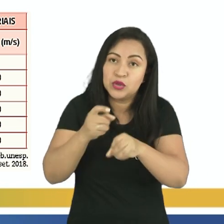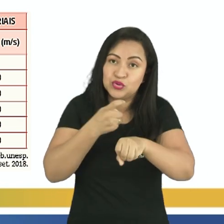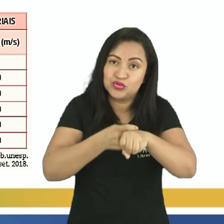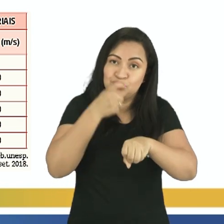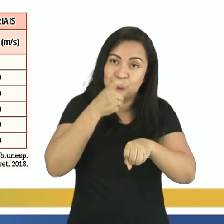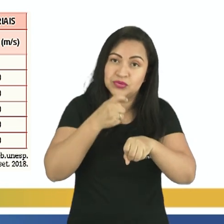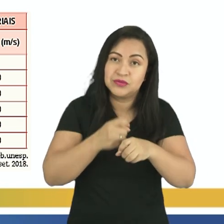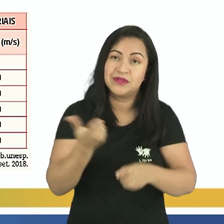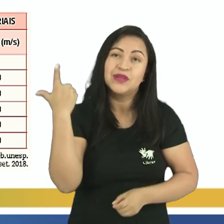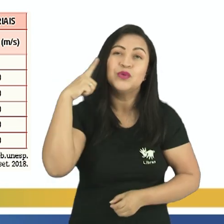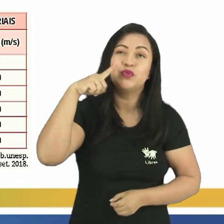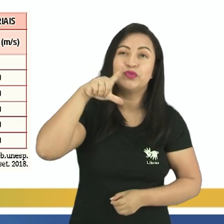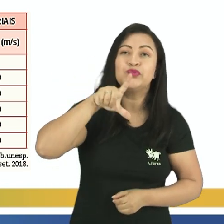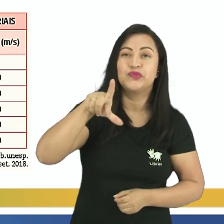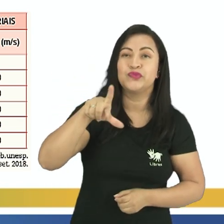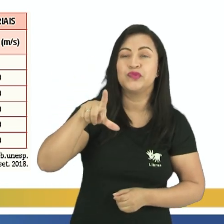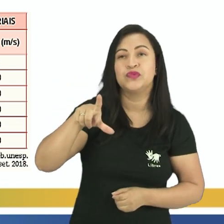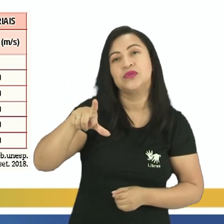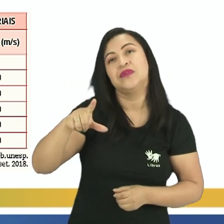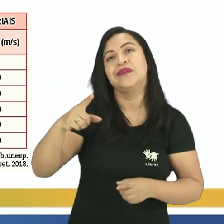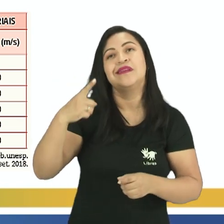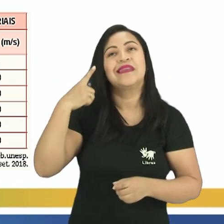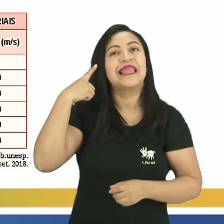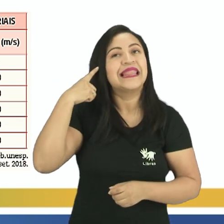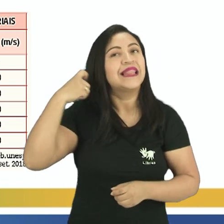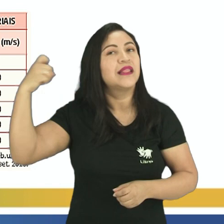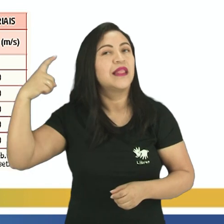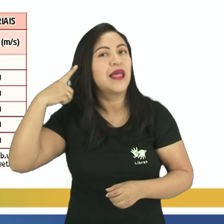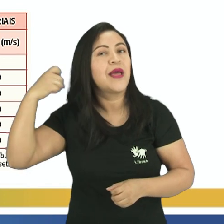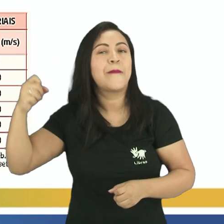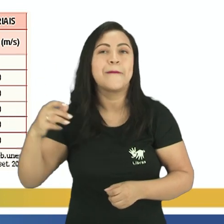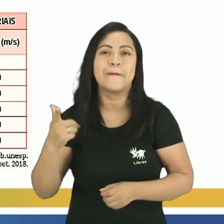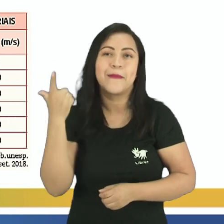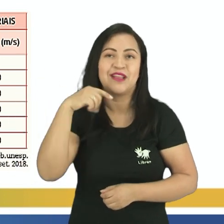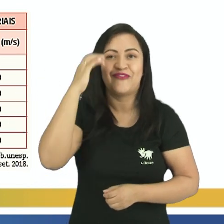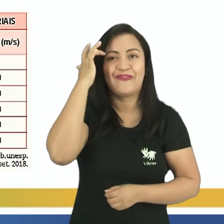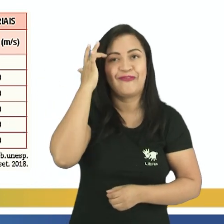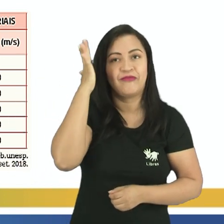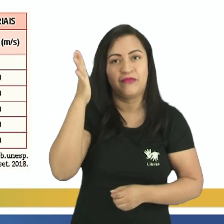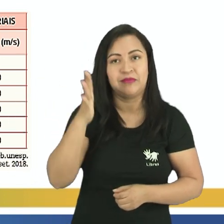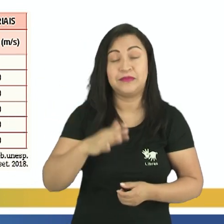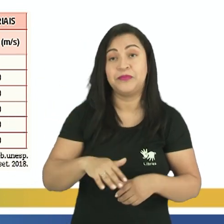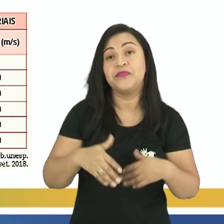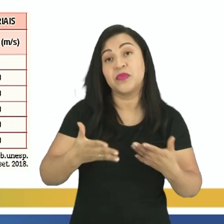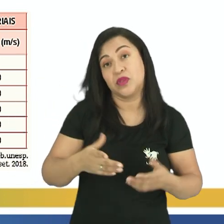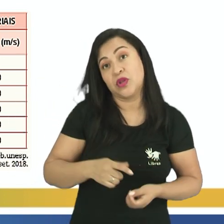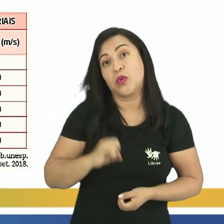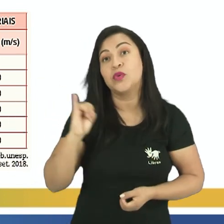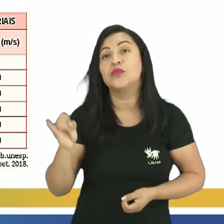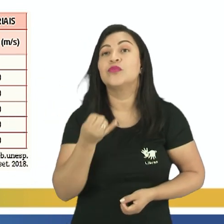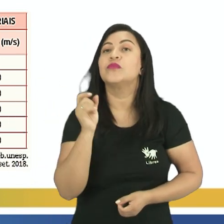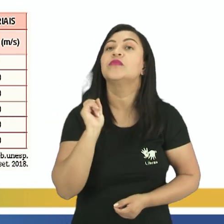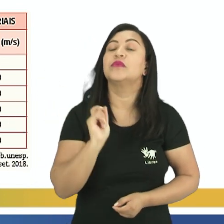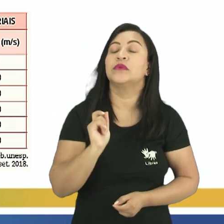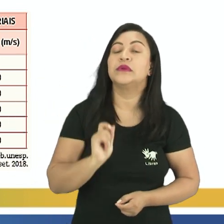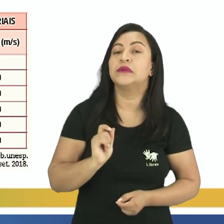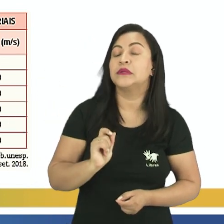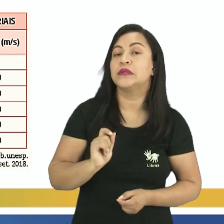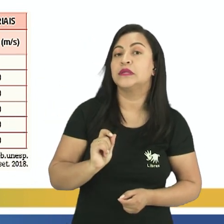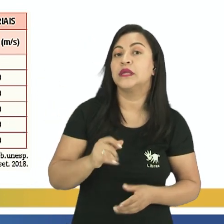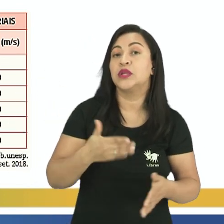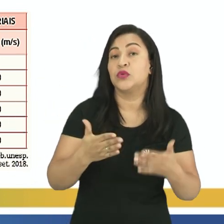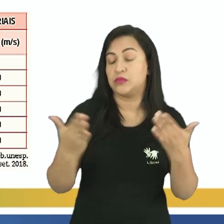conseguem transmitir com mais facilidade essas ondas sonoras, tá? E outra coisa importante é que quando a